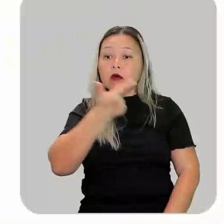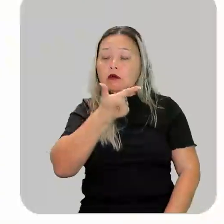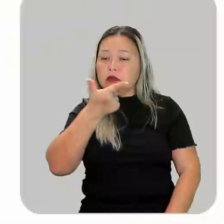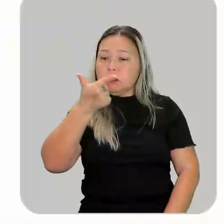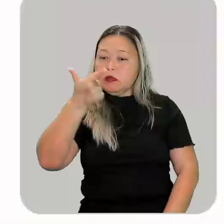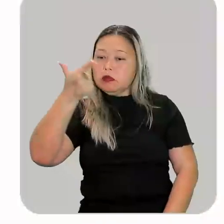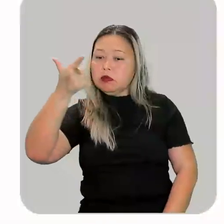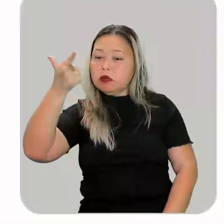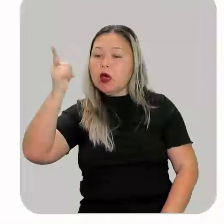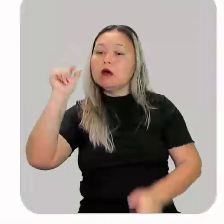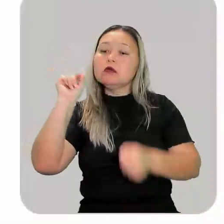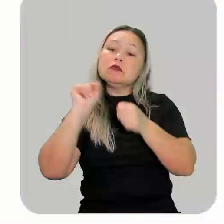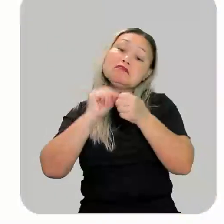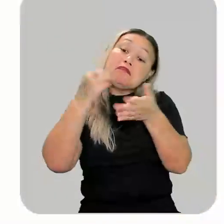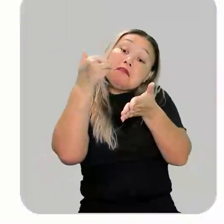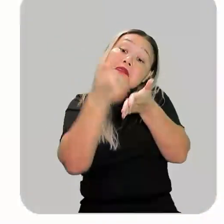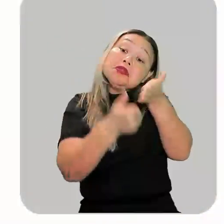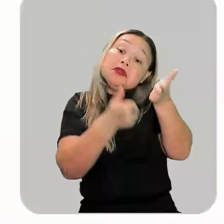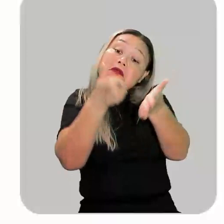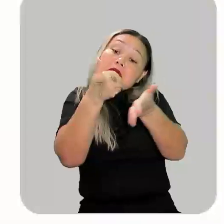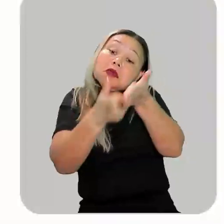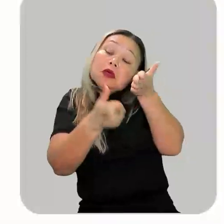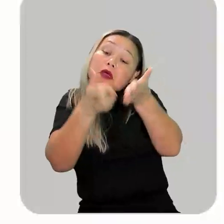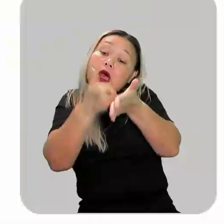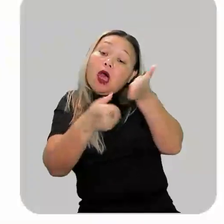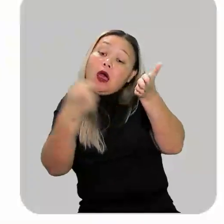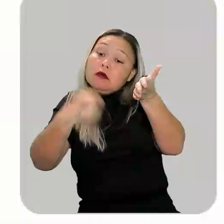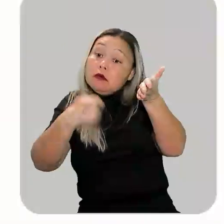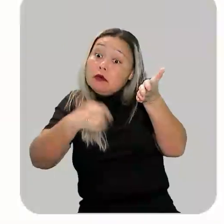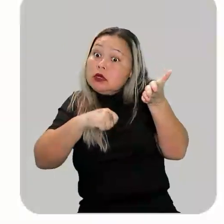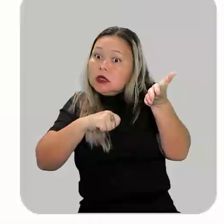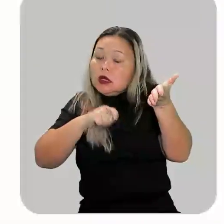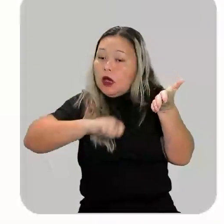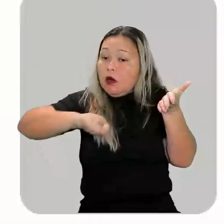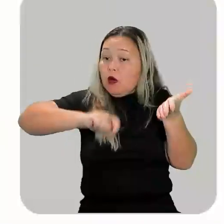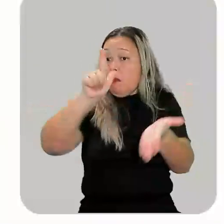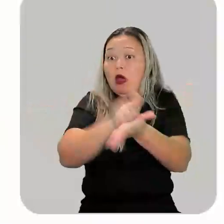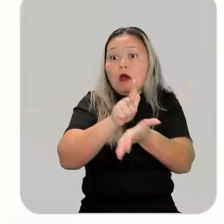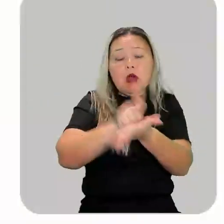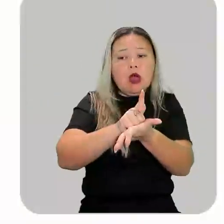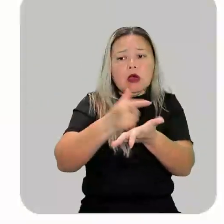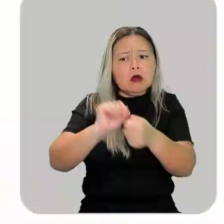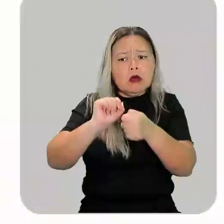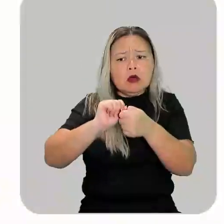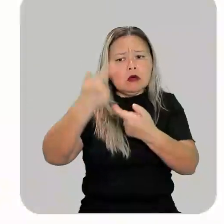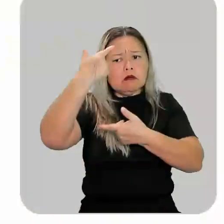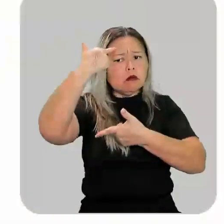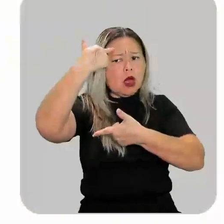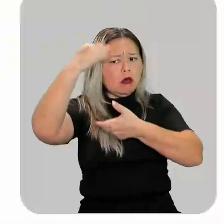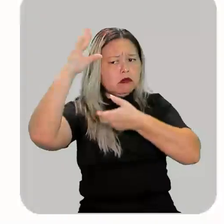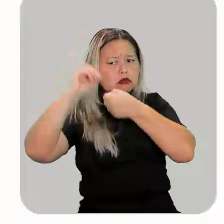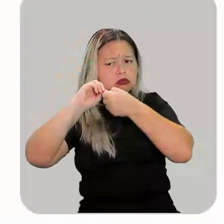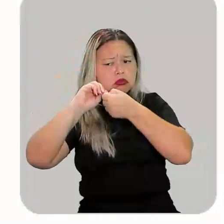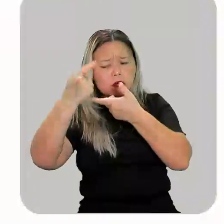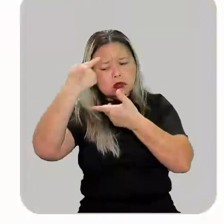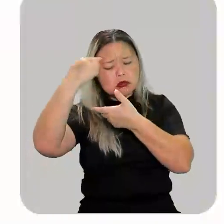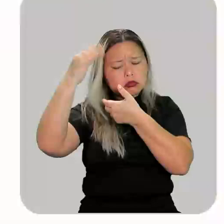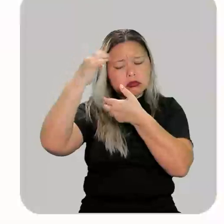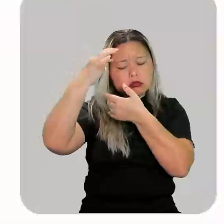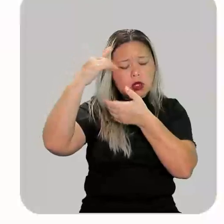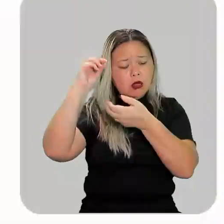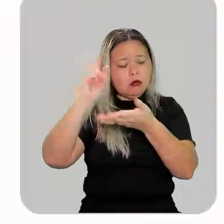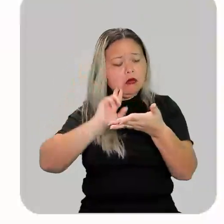que apenas fazendo subtrações. Ah, mas precisa fazer isso tudo no papel? Não, gente, vai fazendo de memória, né? Vai no cálculo